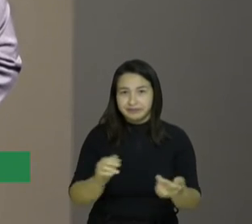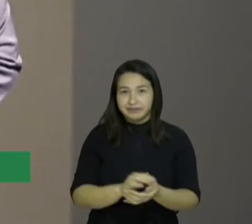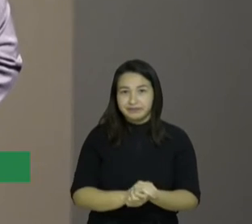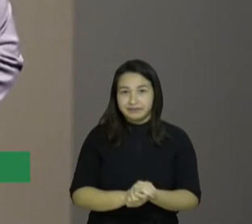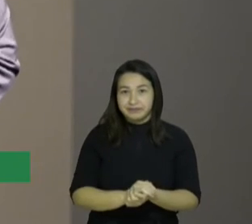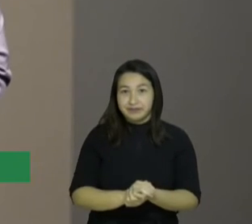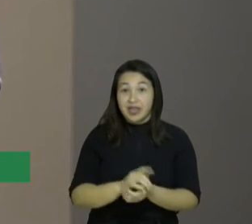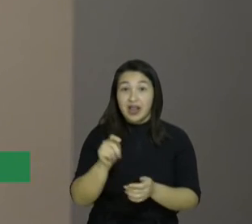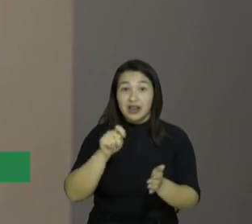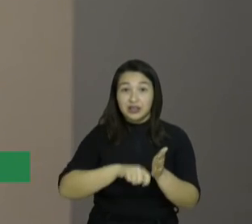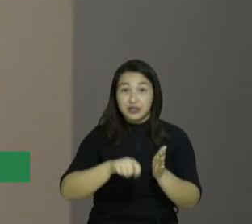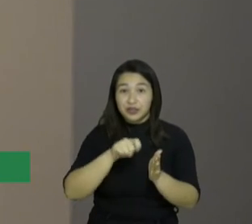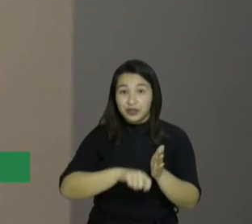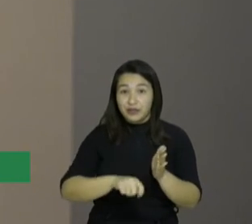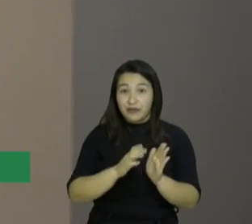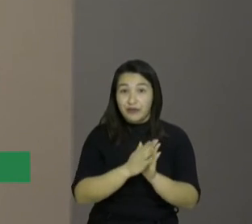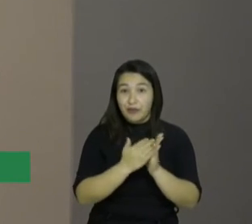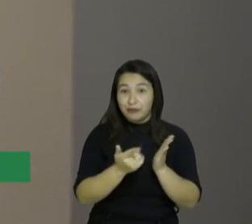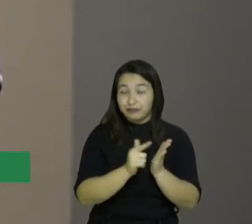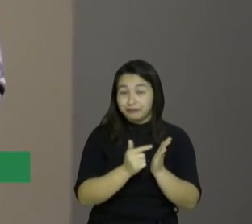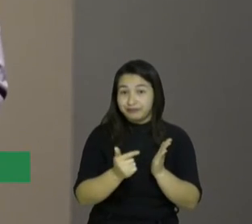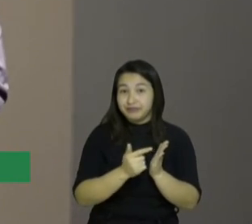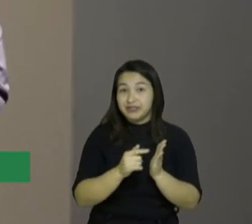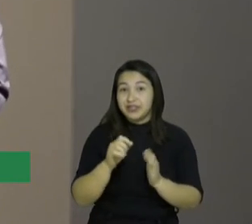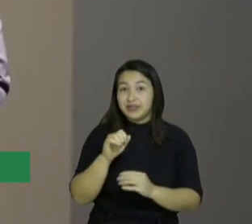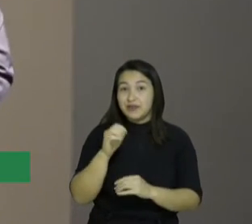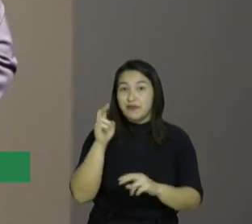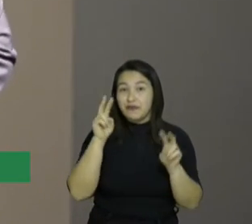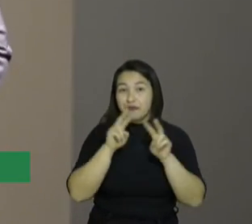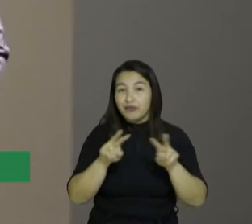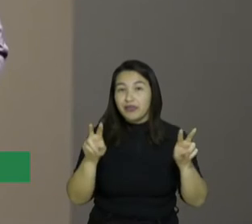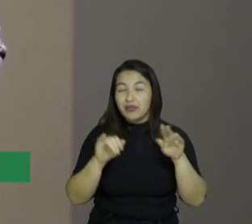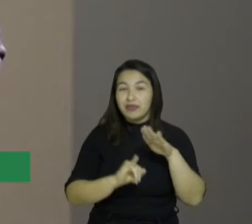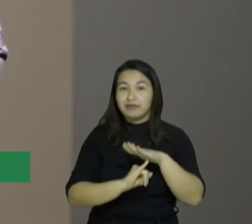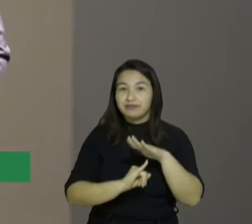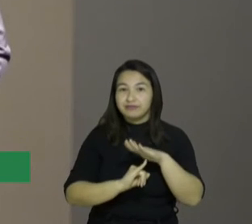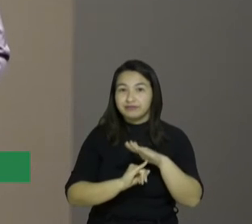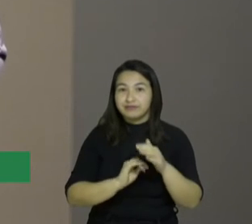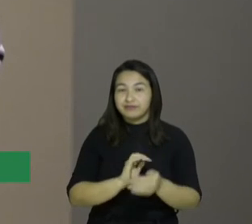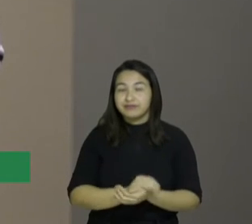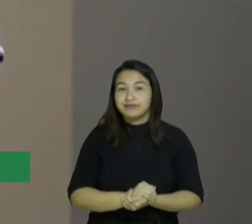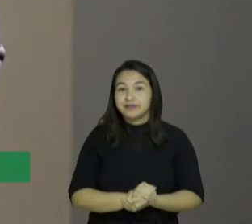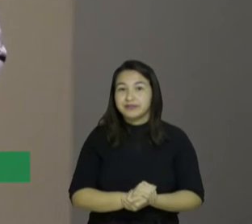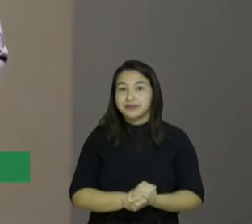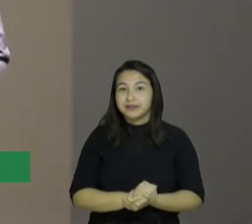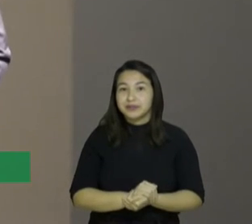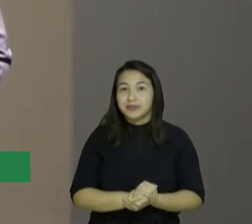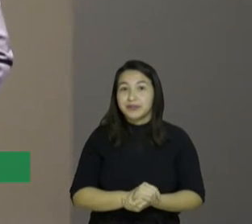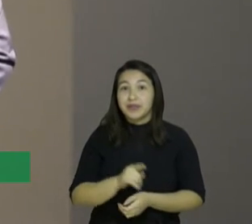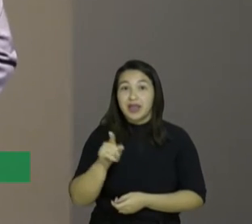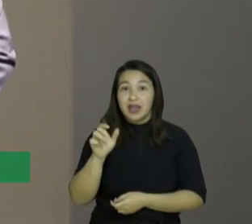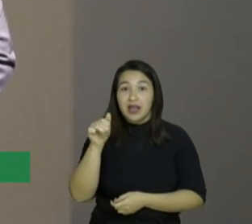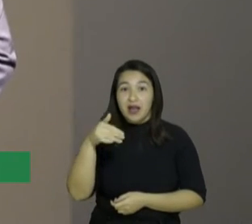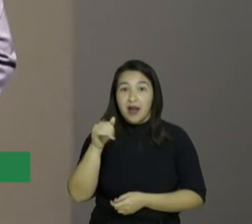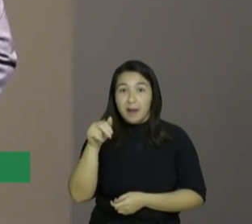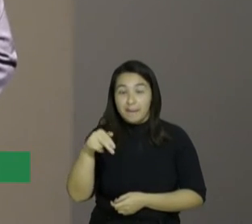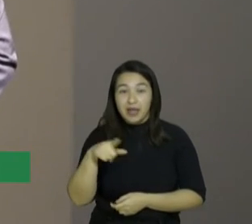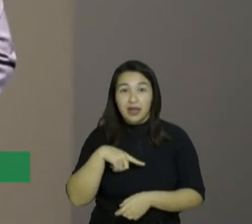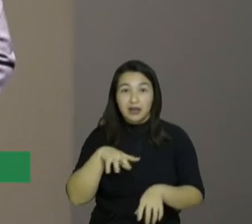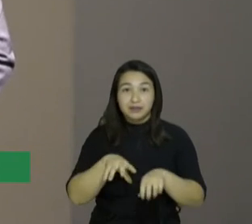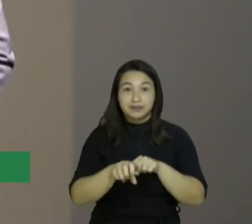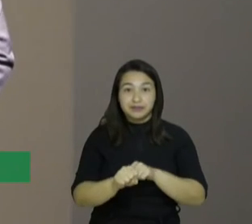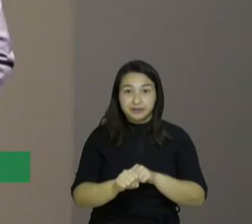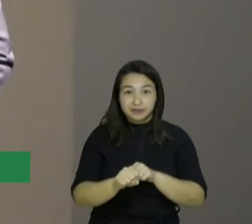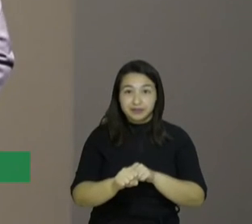da indústria convido também o Senor André Amin on é graduado em administração pela